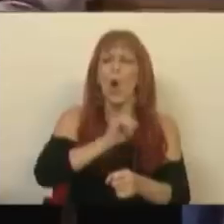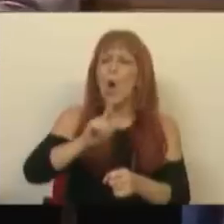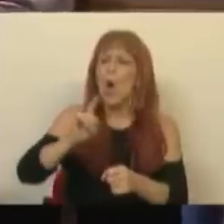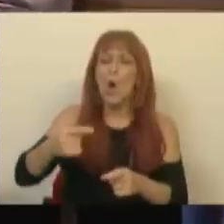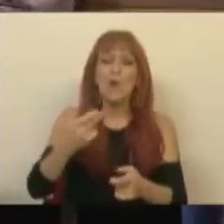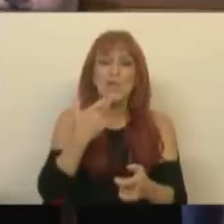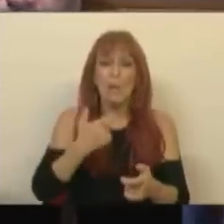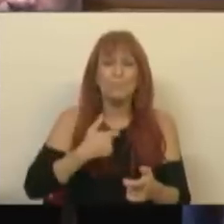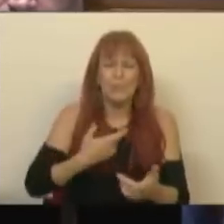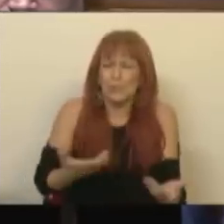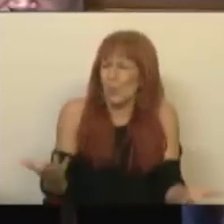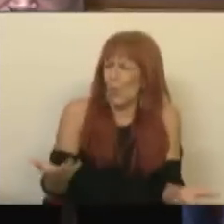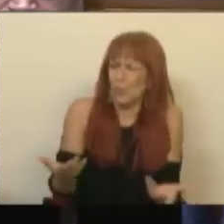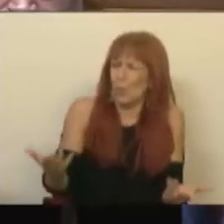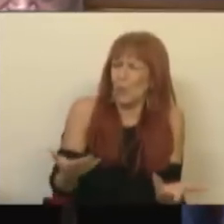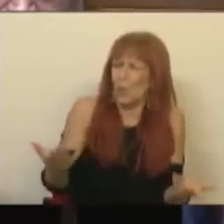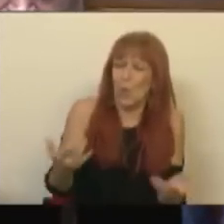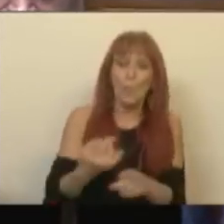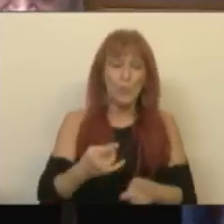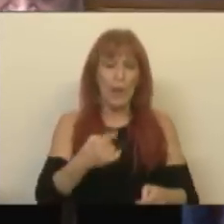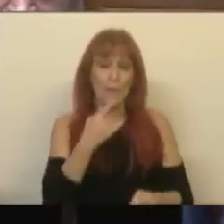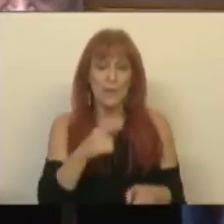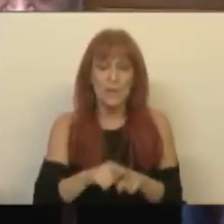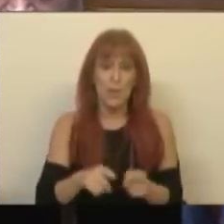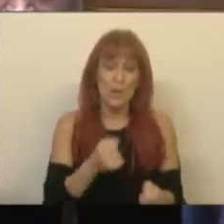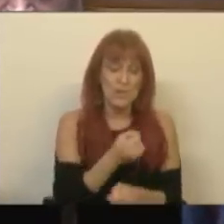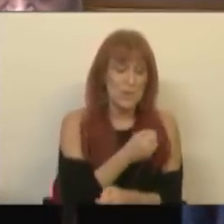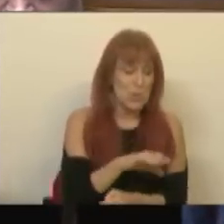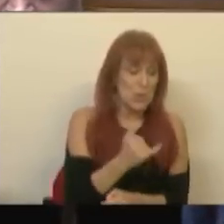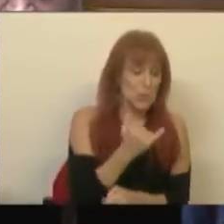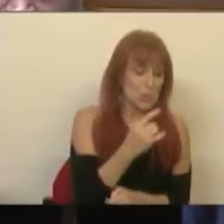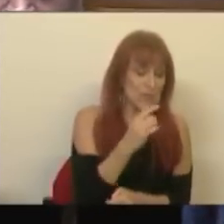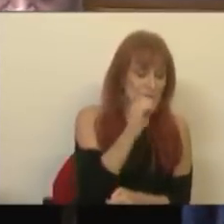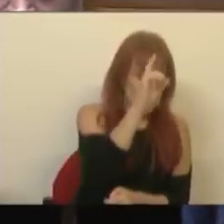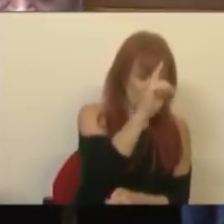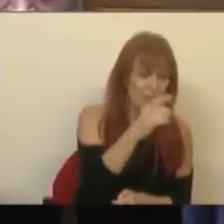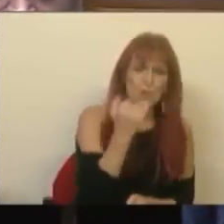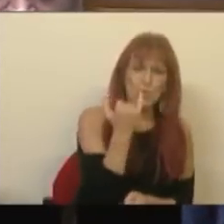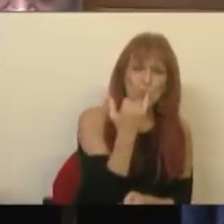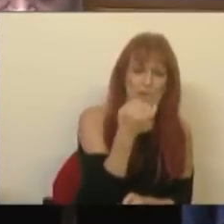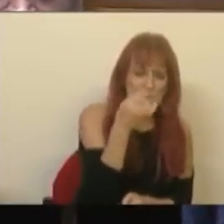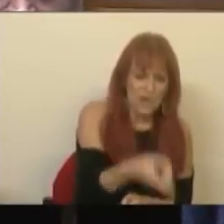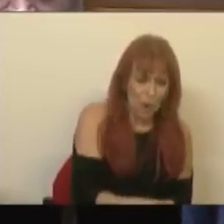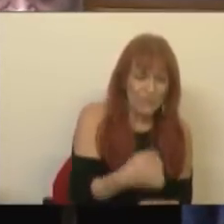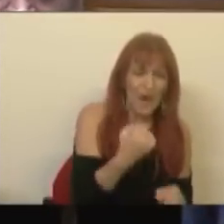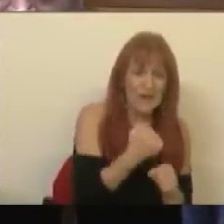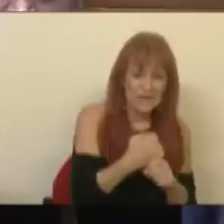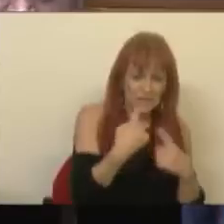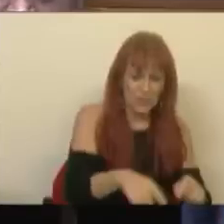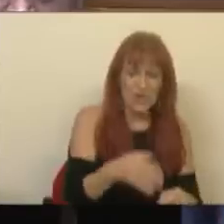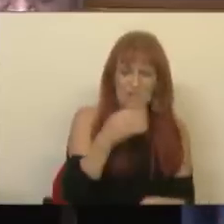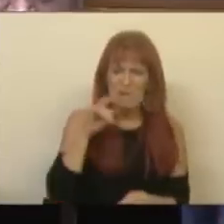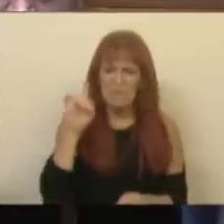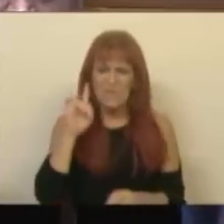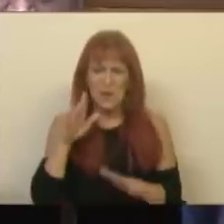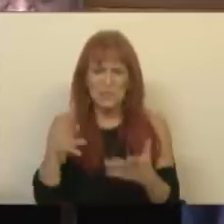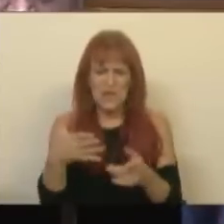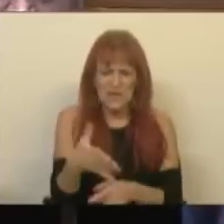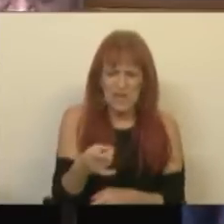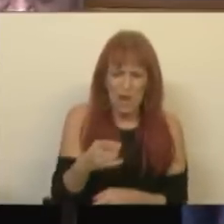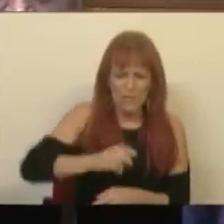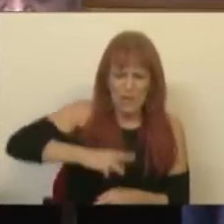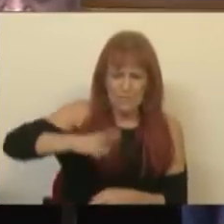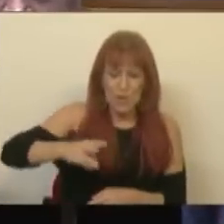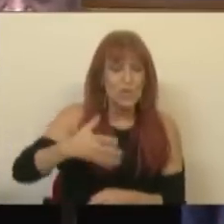que foi uma não resposta Ah porque diziam só que estavam 26 em ou 209 ativos falavam os valores de 19